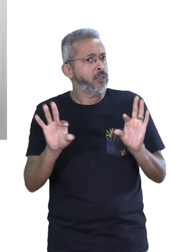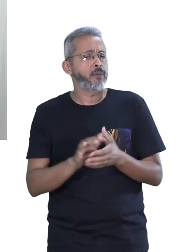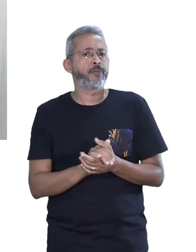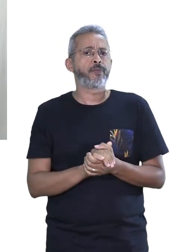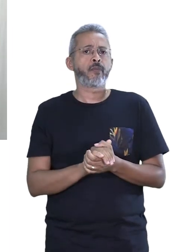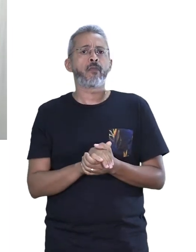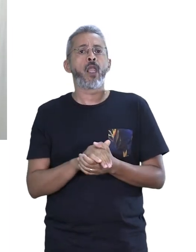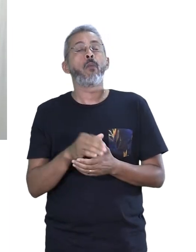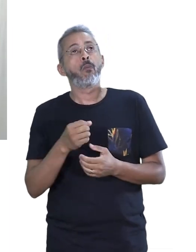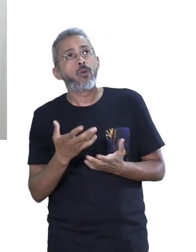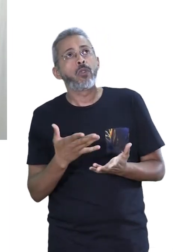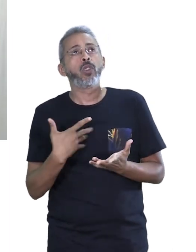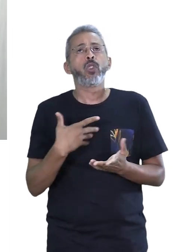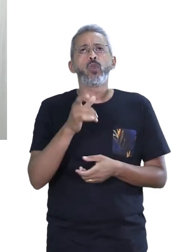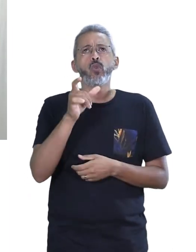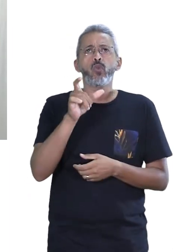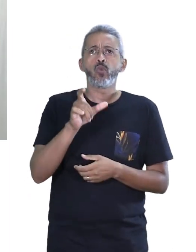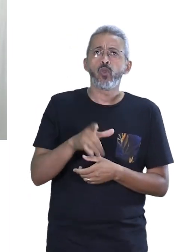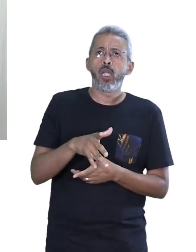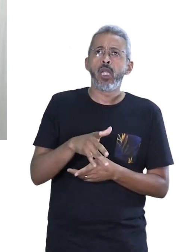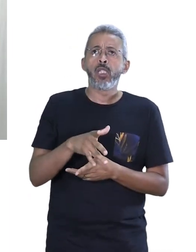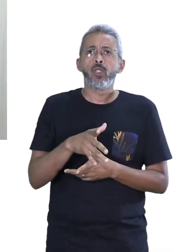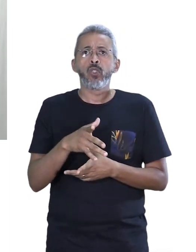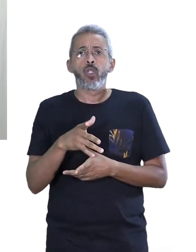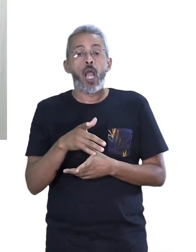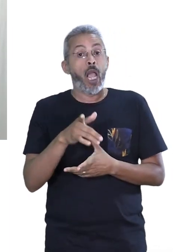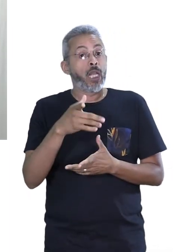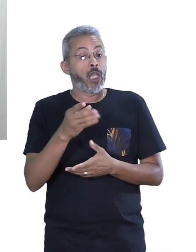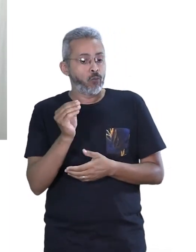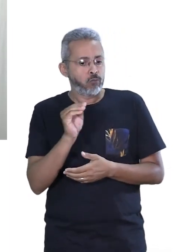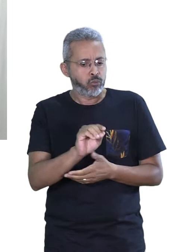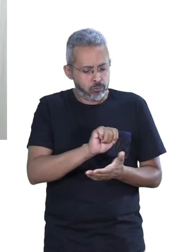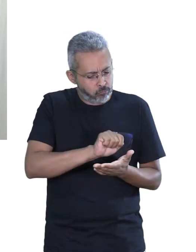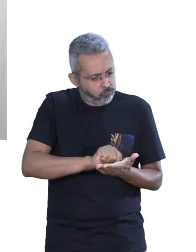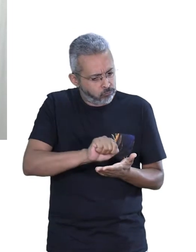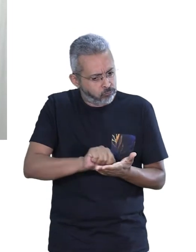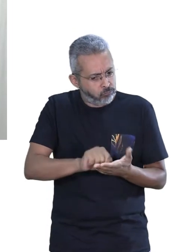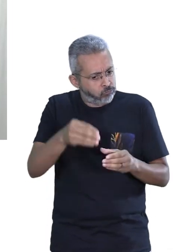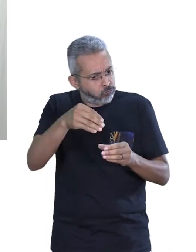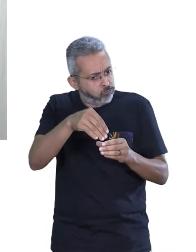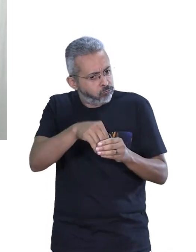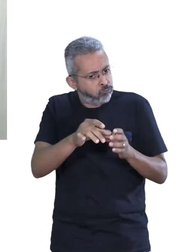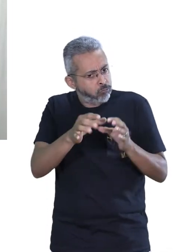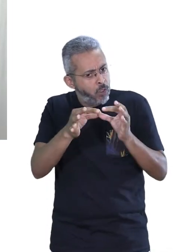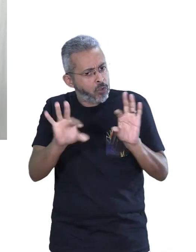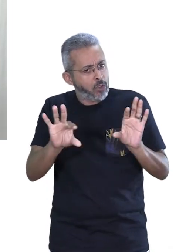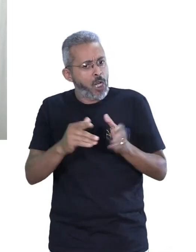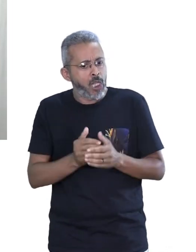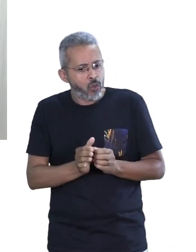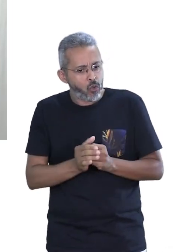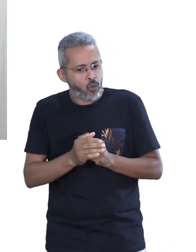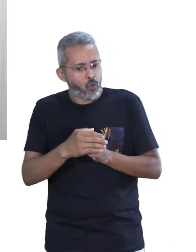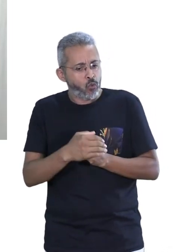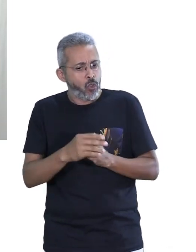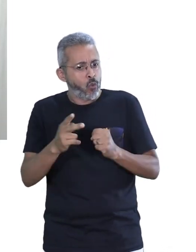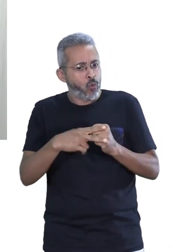assim implícito? Bom, esse sujeito não aparece escrito na oração. Ele se esconde